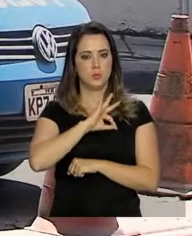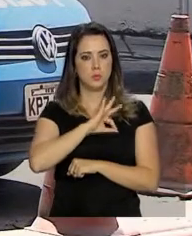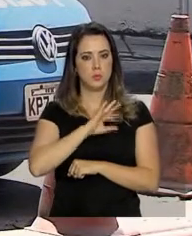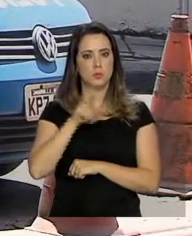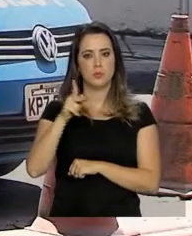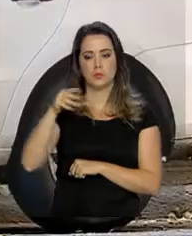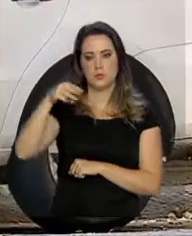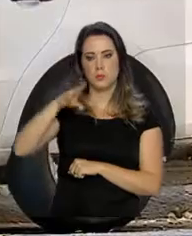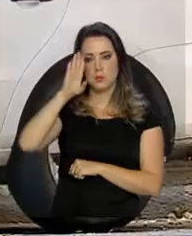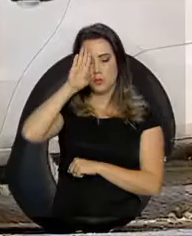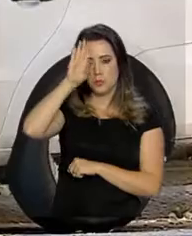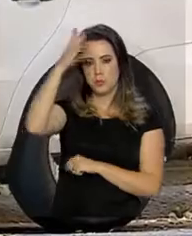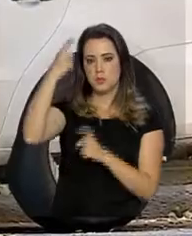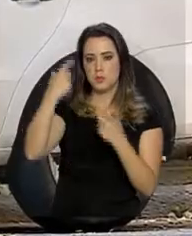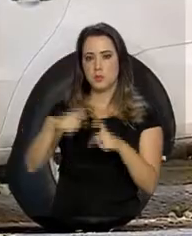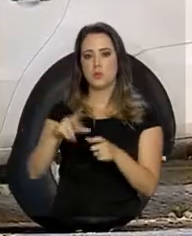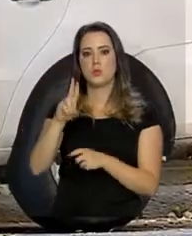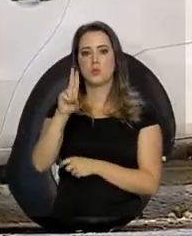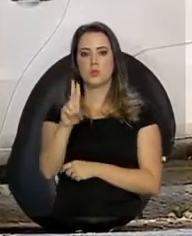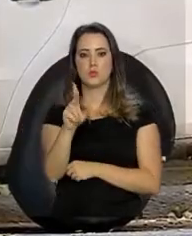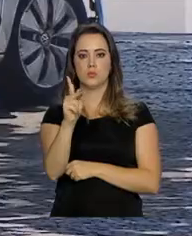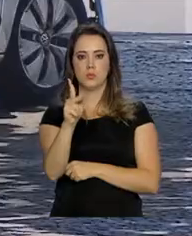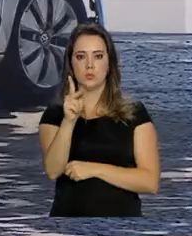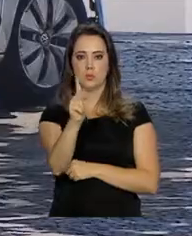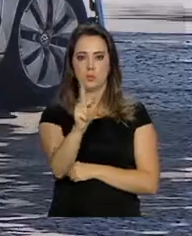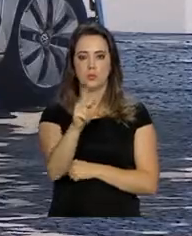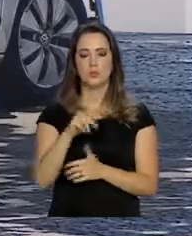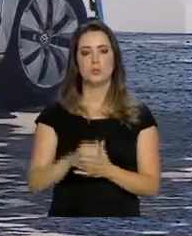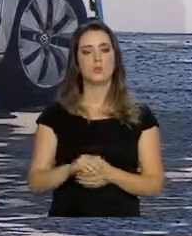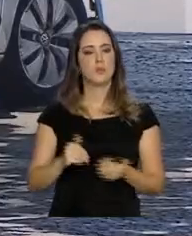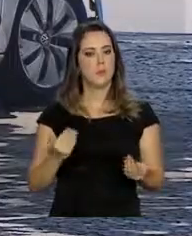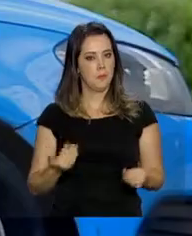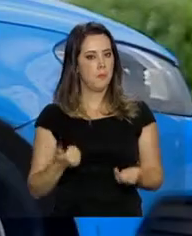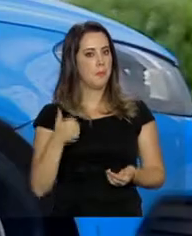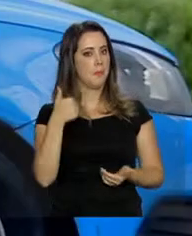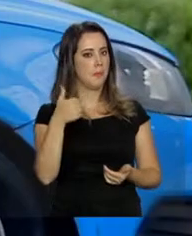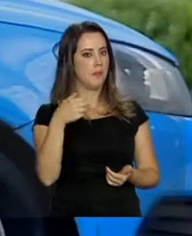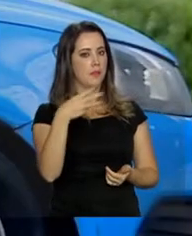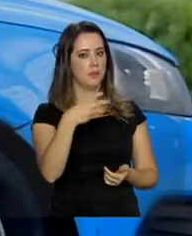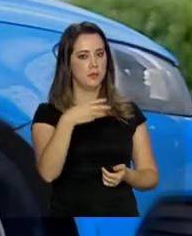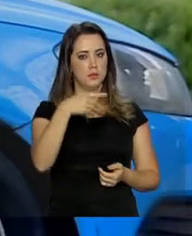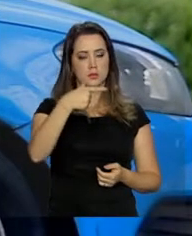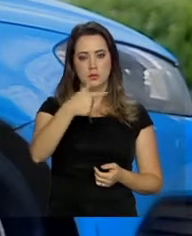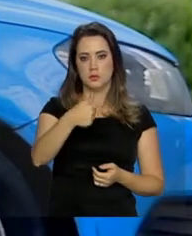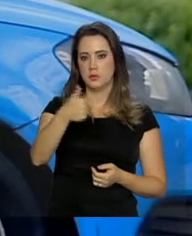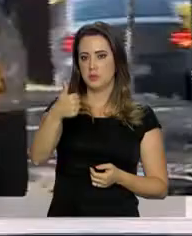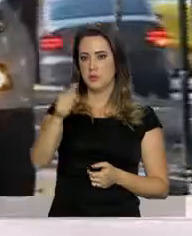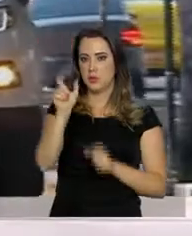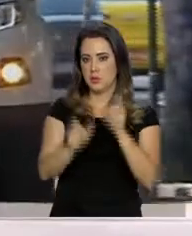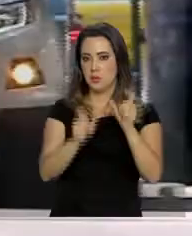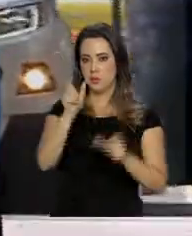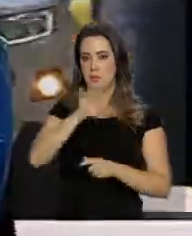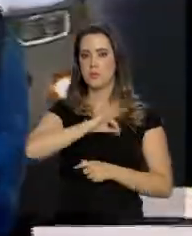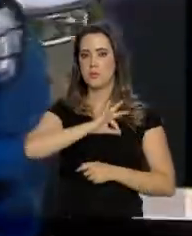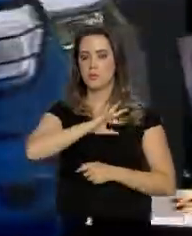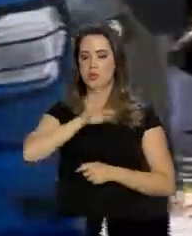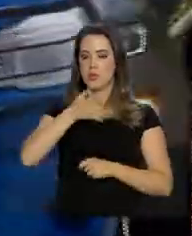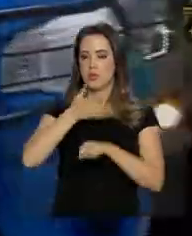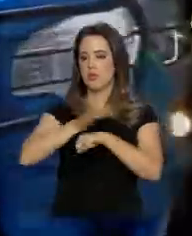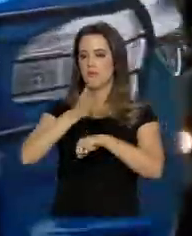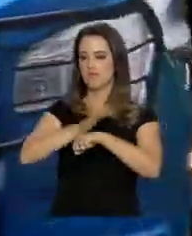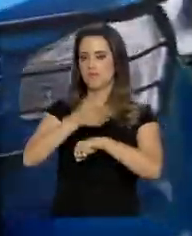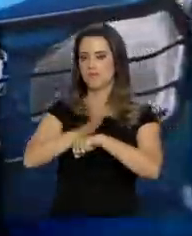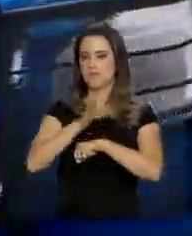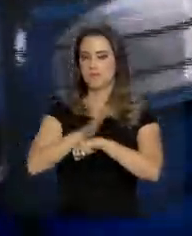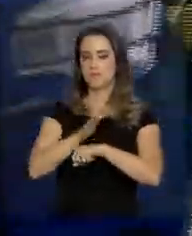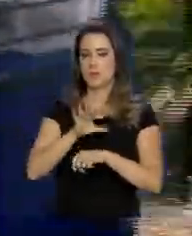principalmente das unidades de polícia pacificadora 1.371 policiais já foram treinados para o policiamento